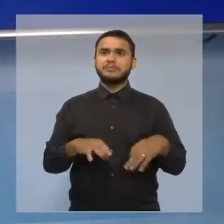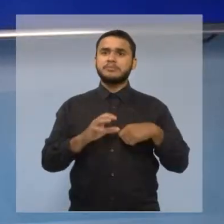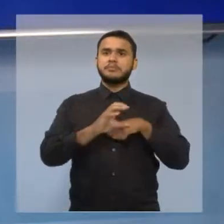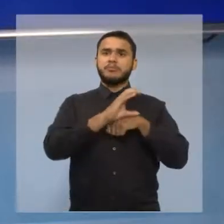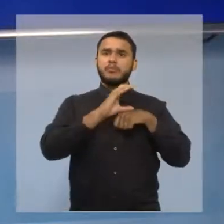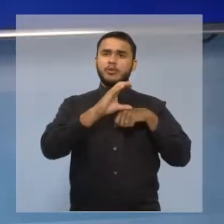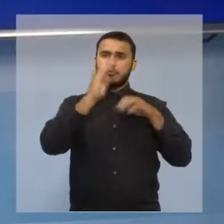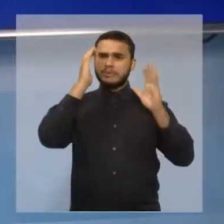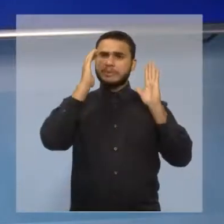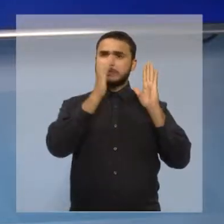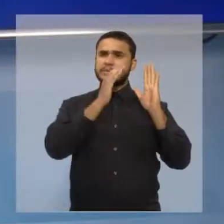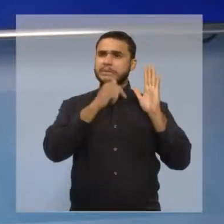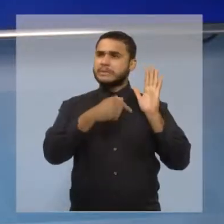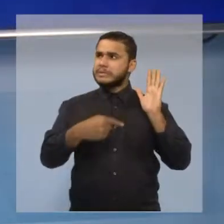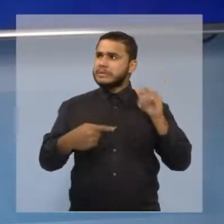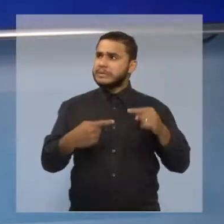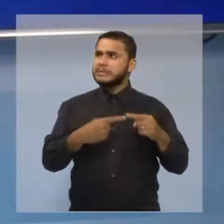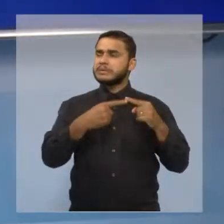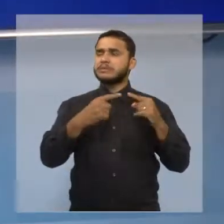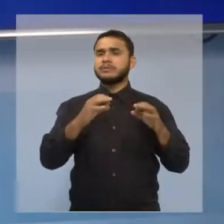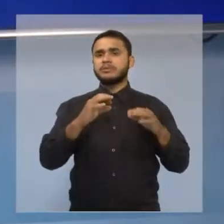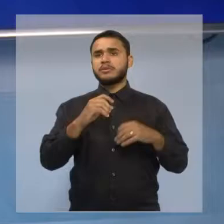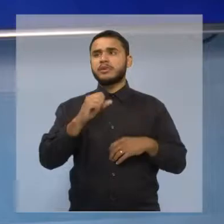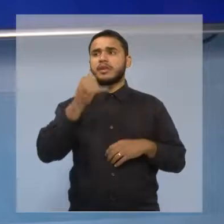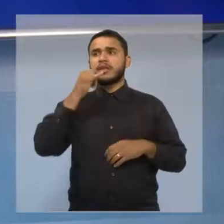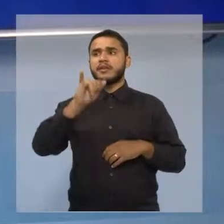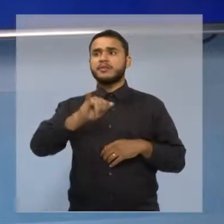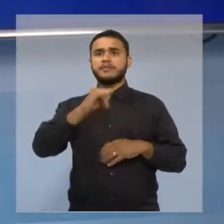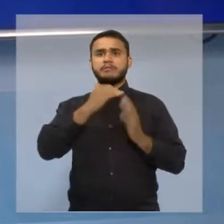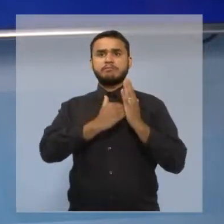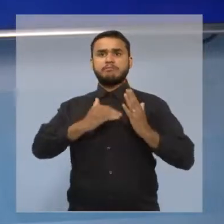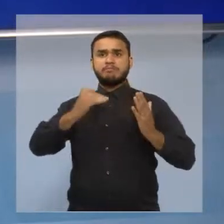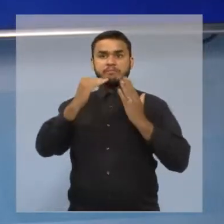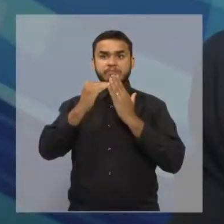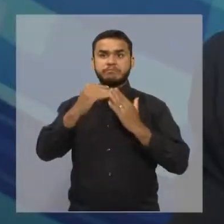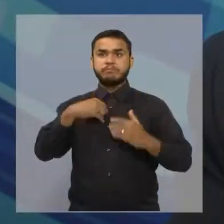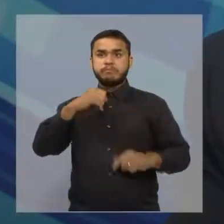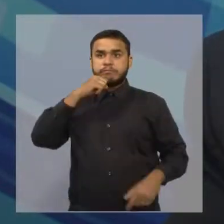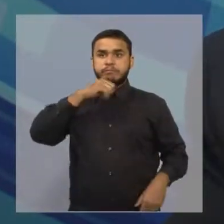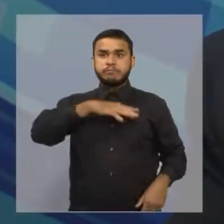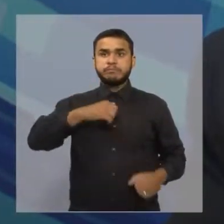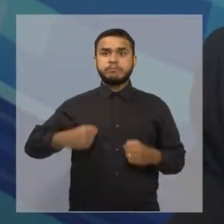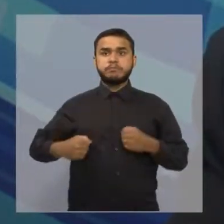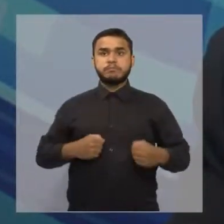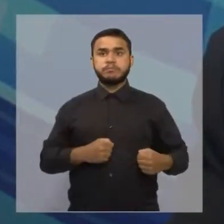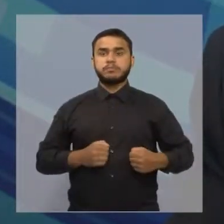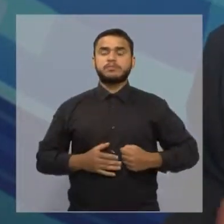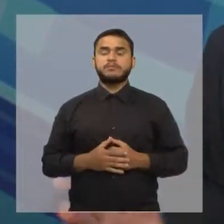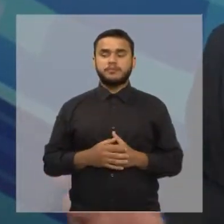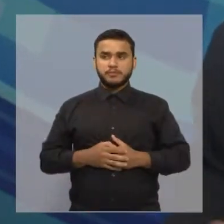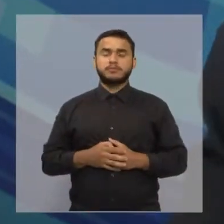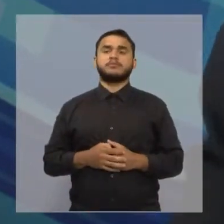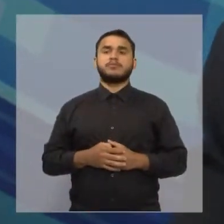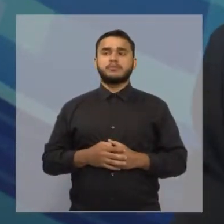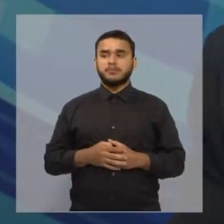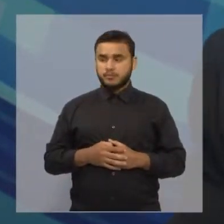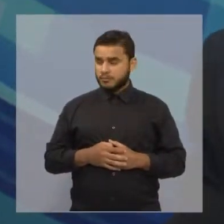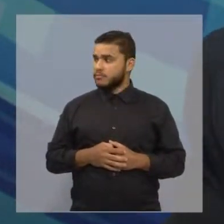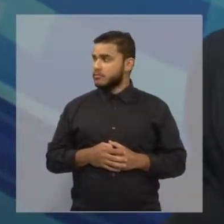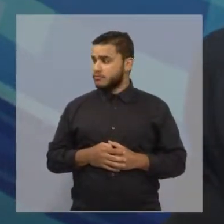Poder Legislativo, visa coibir os abusos para a proteção do cidadão? Bom dia, Arnaldo. Boa noite